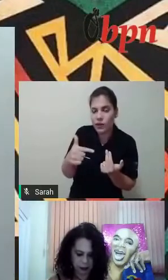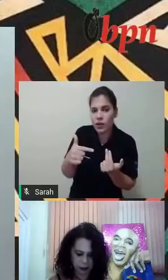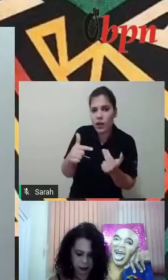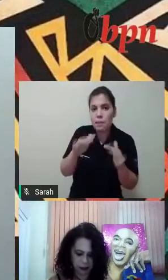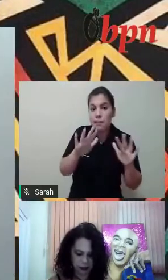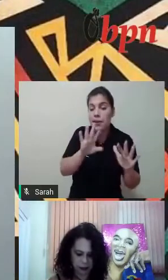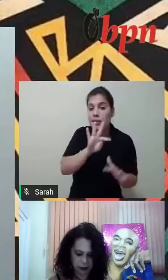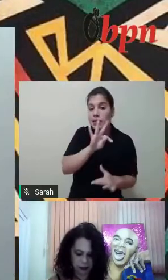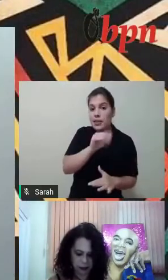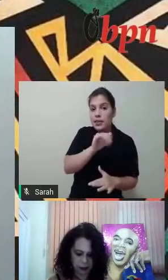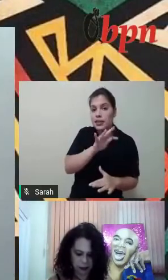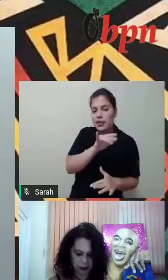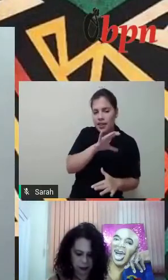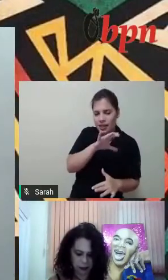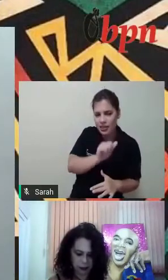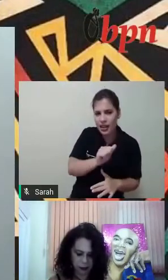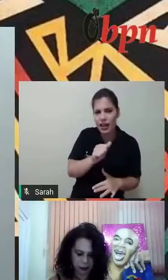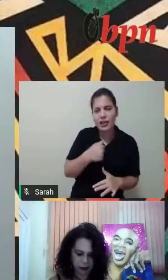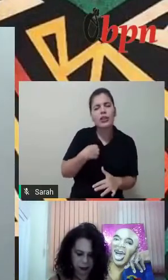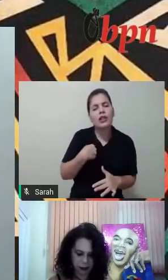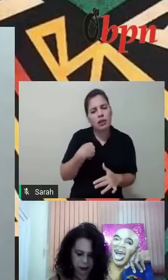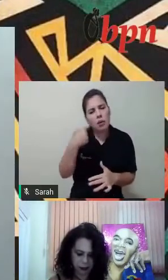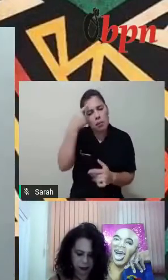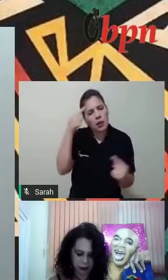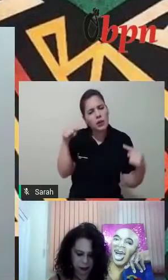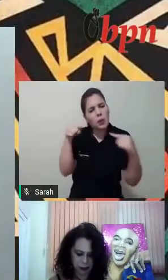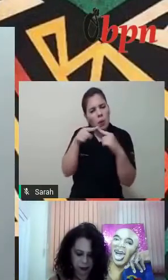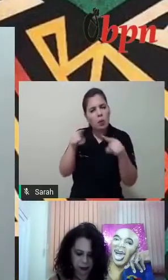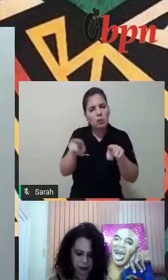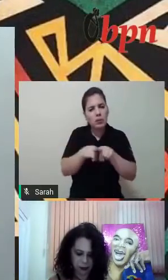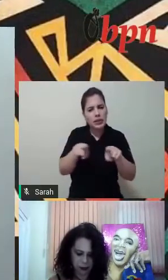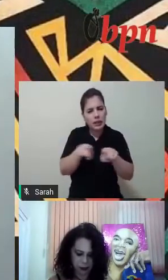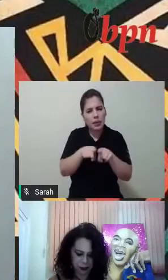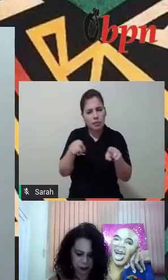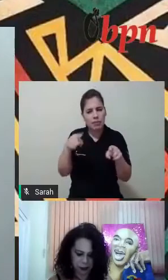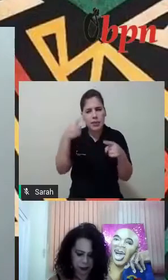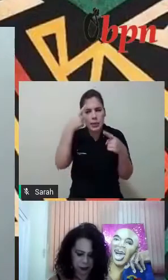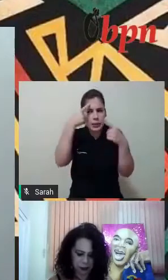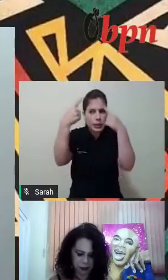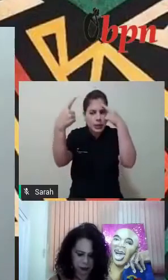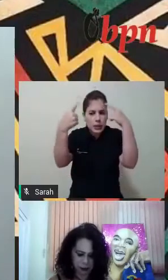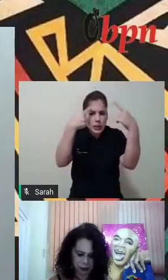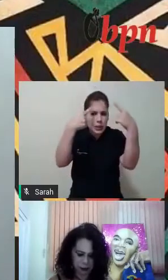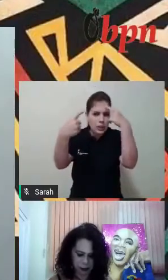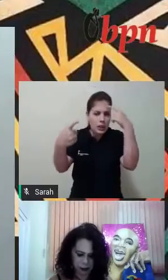eu pensei também na engenhosidade, porque a tática é aquela